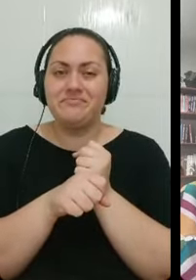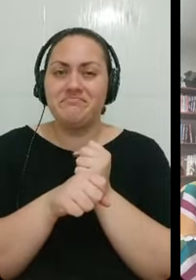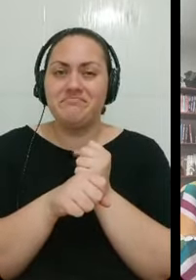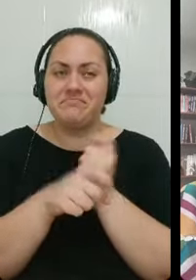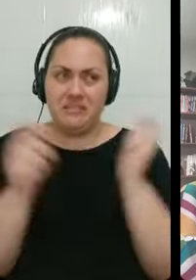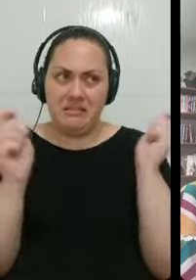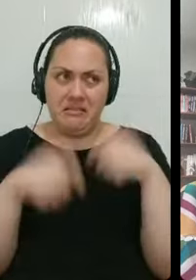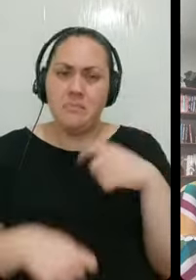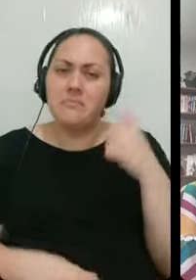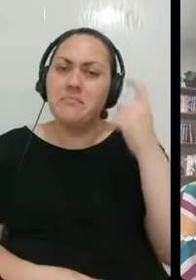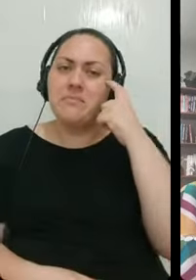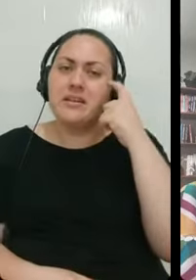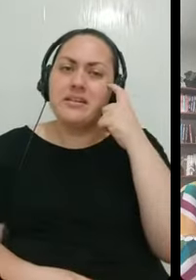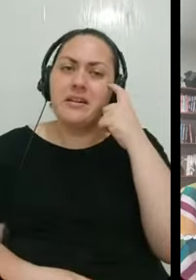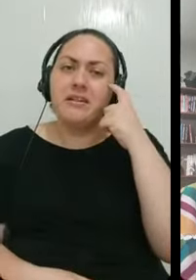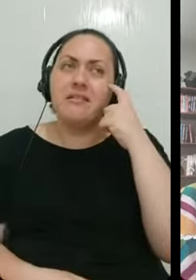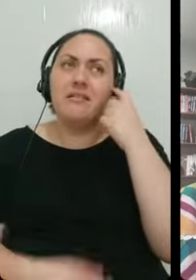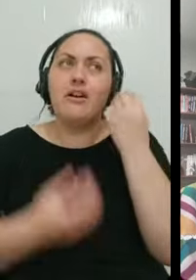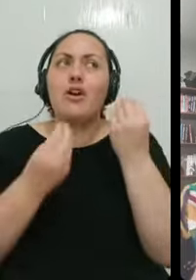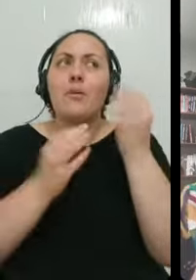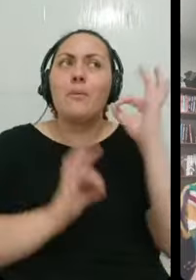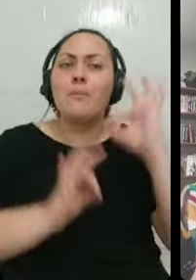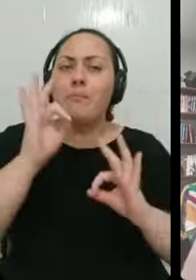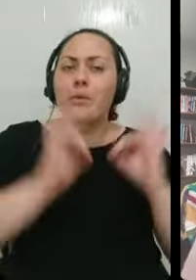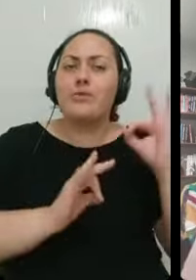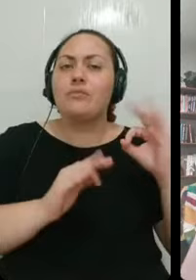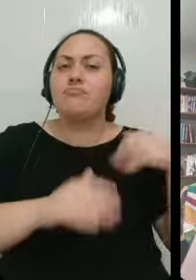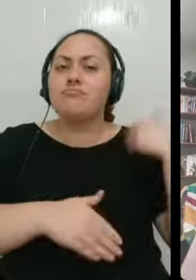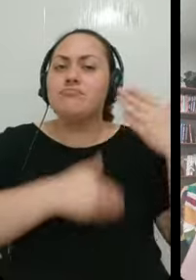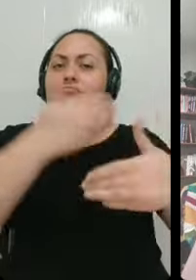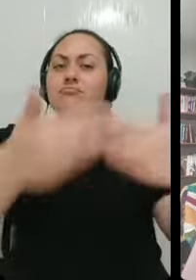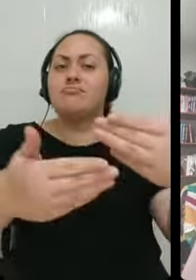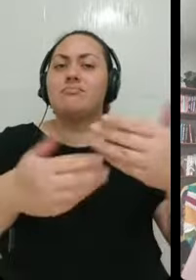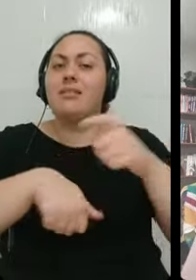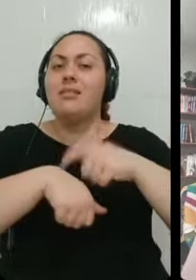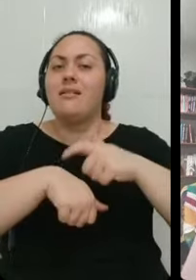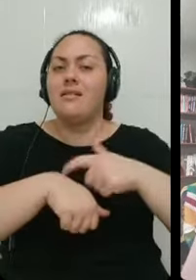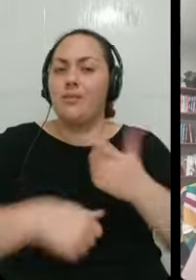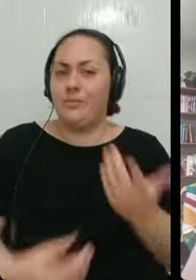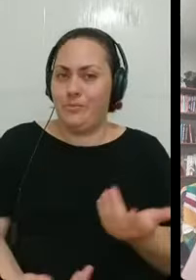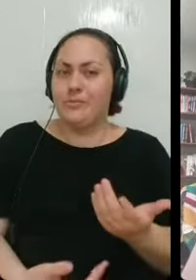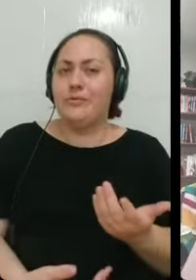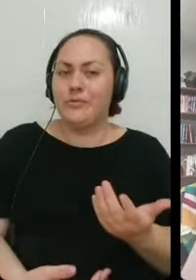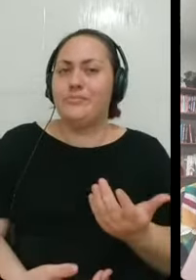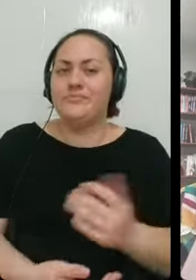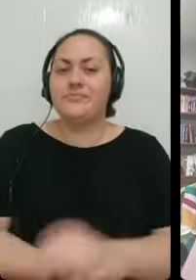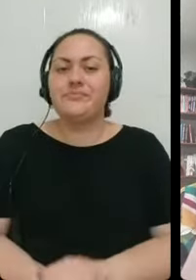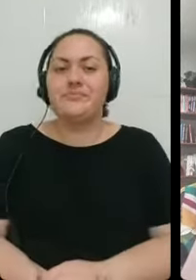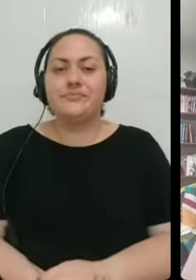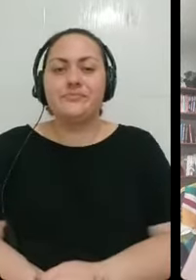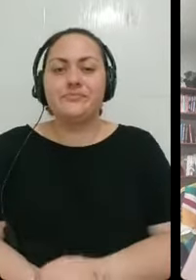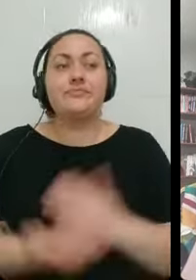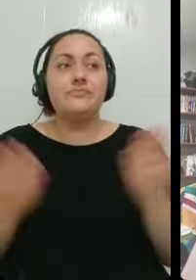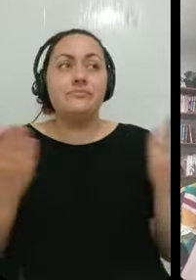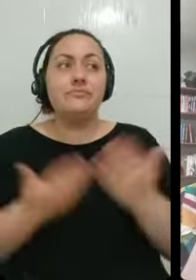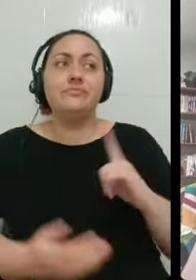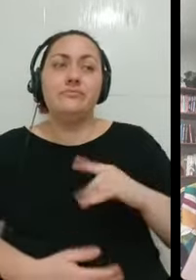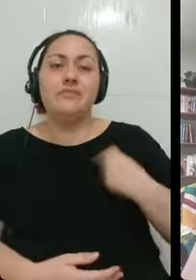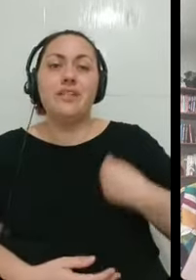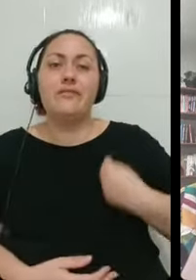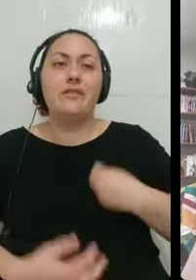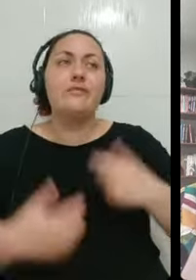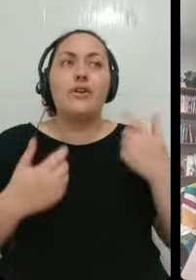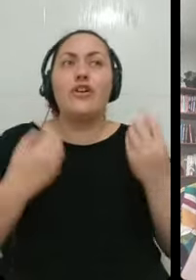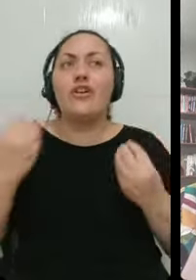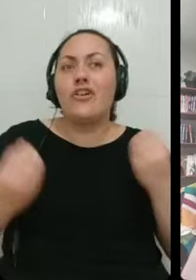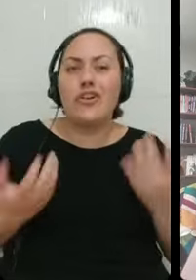sobre como o projeto se desenvolveu ao longo desse tempo, né? Onde ele está agora, onde ele pode chegar, né?